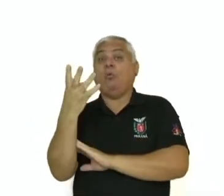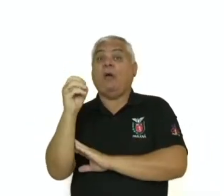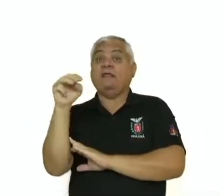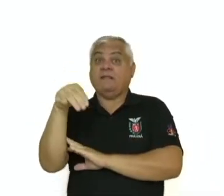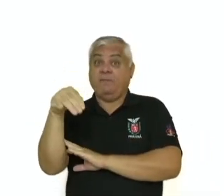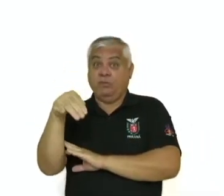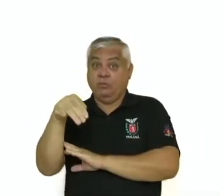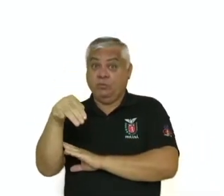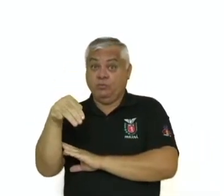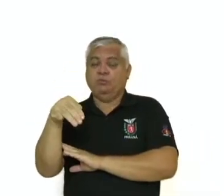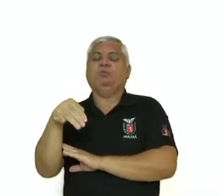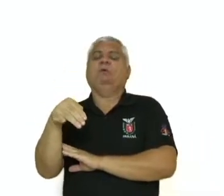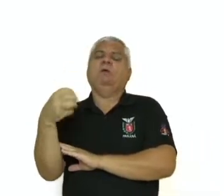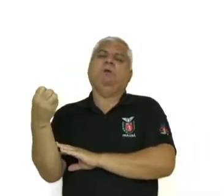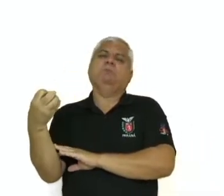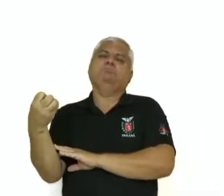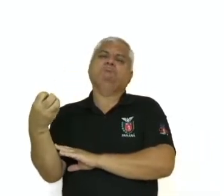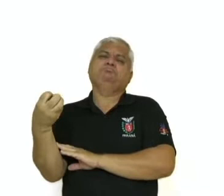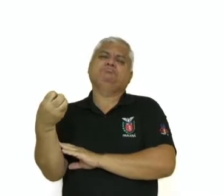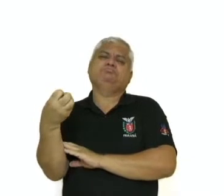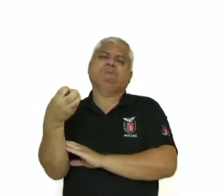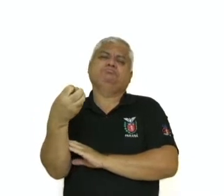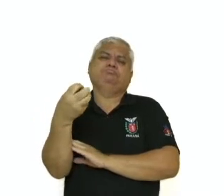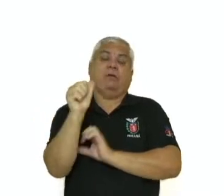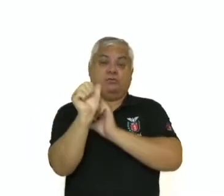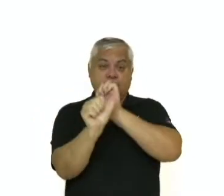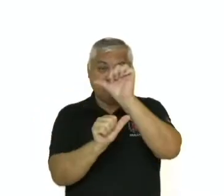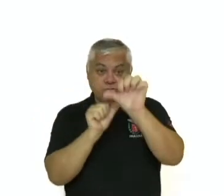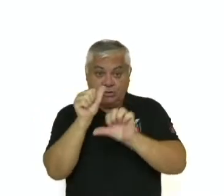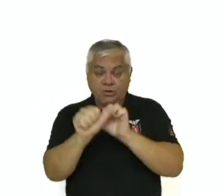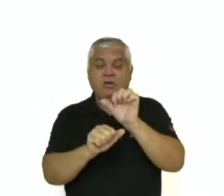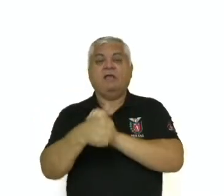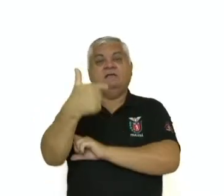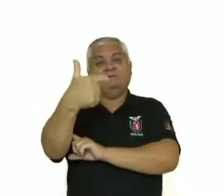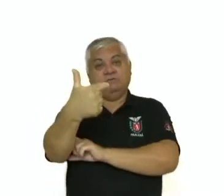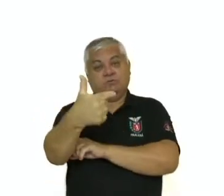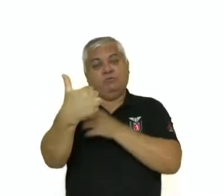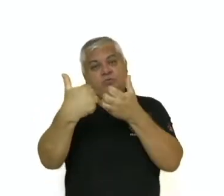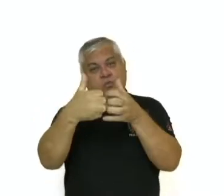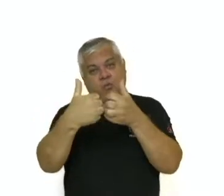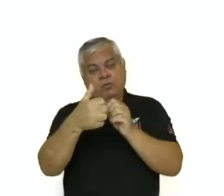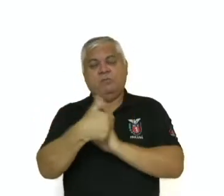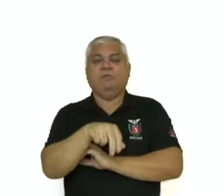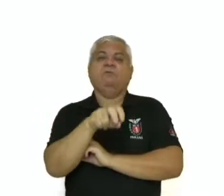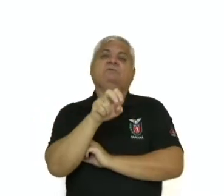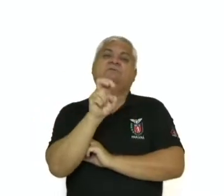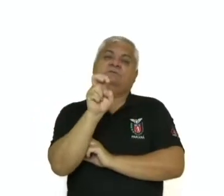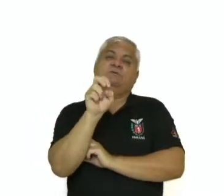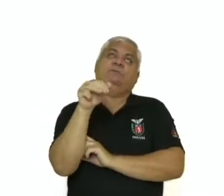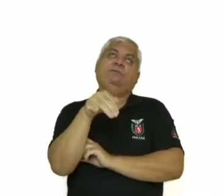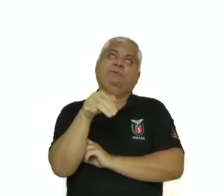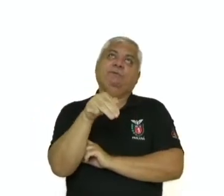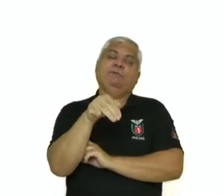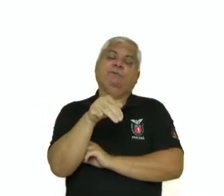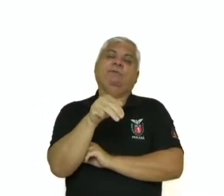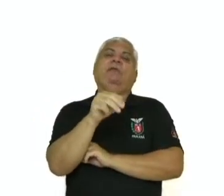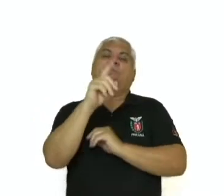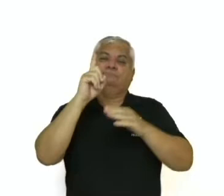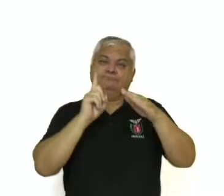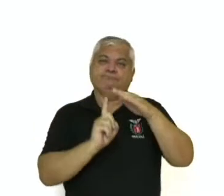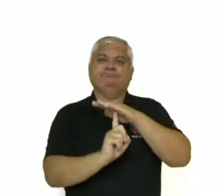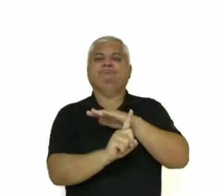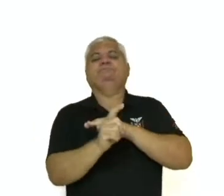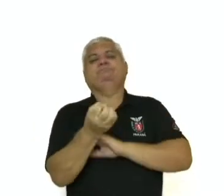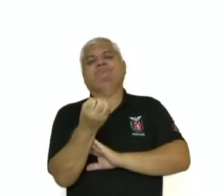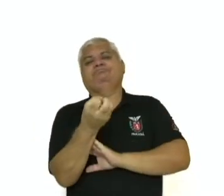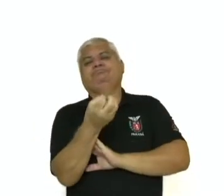pegar o primeiro, em seguida tem 40 minutos de viagem do primeiro ônibus, espera mais 5 minutos, depois ele ingressa no segundo ônibus